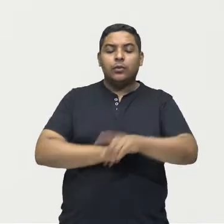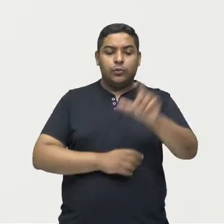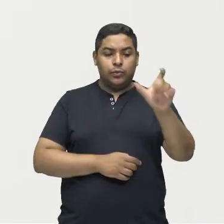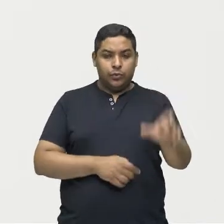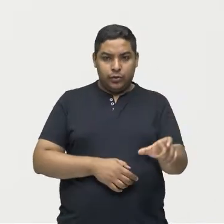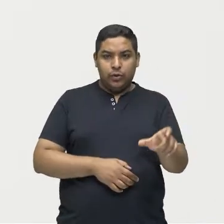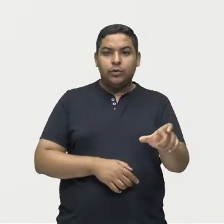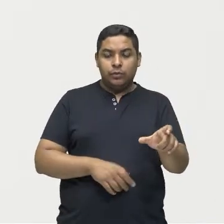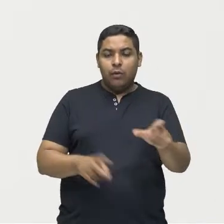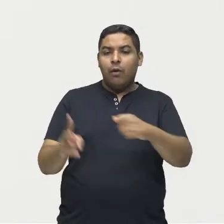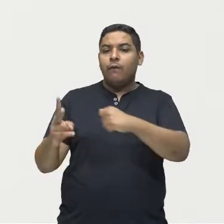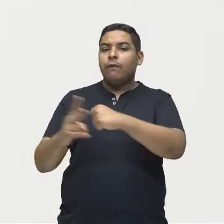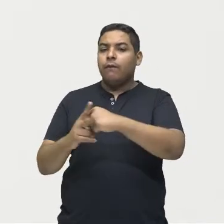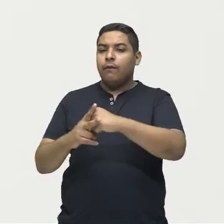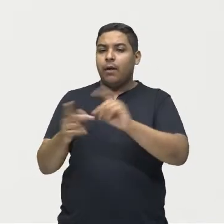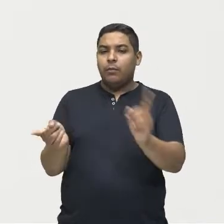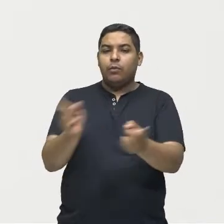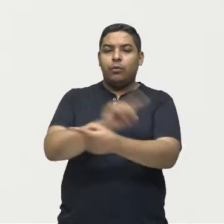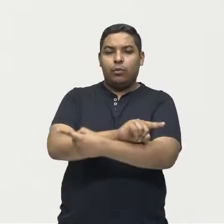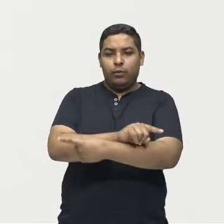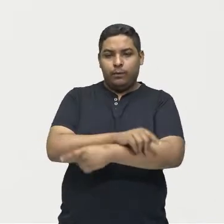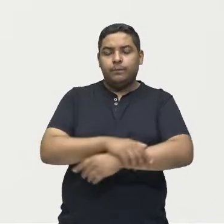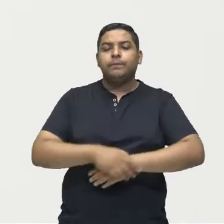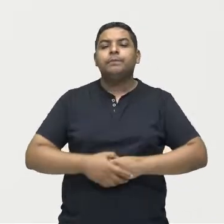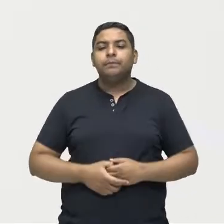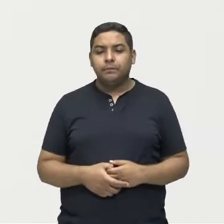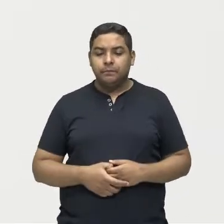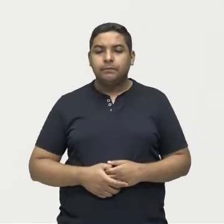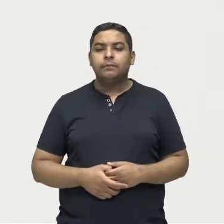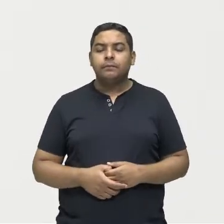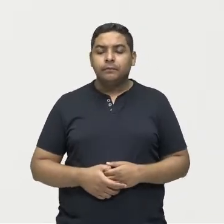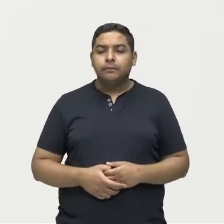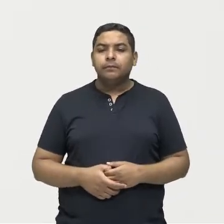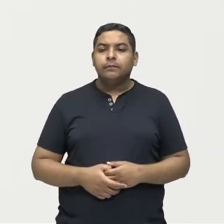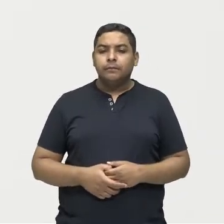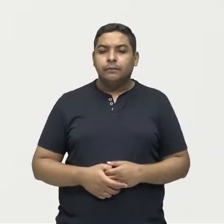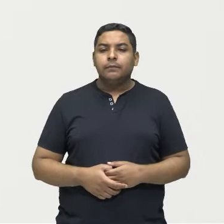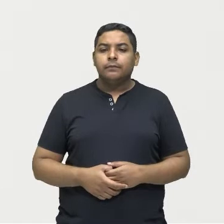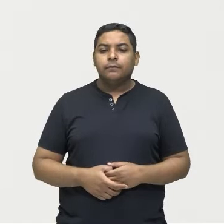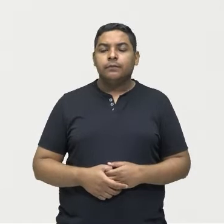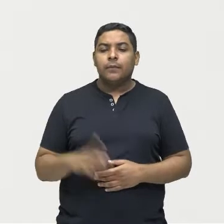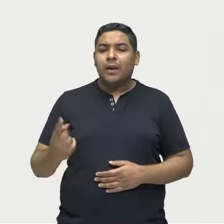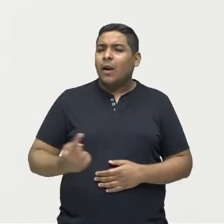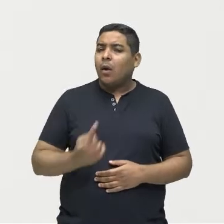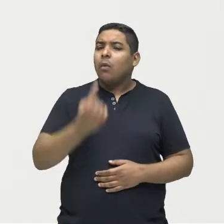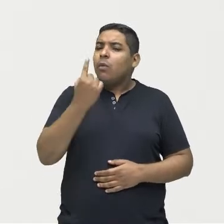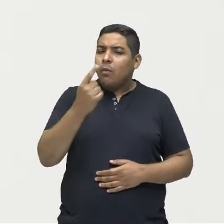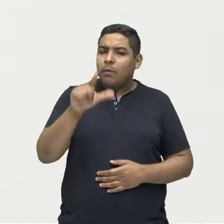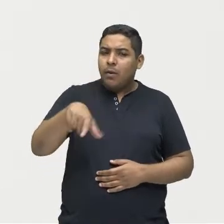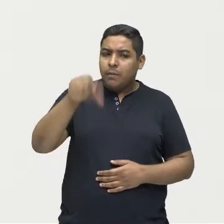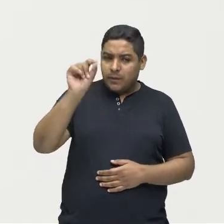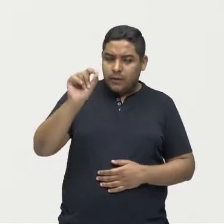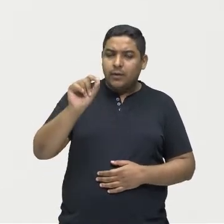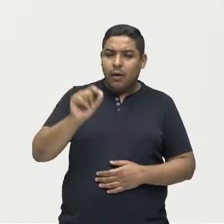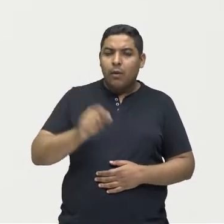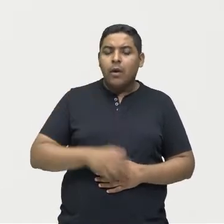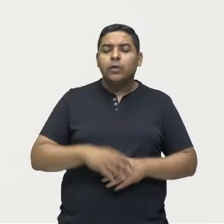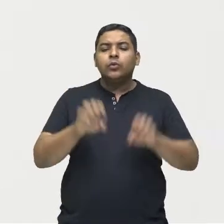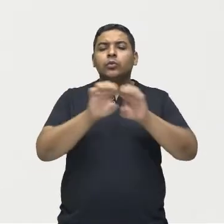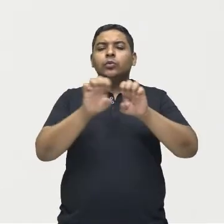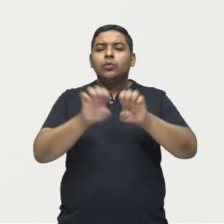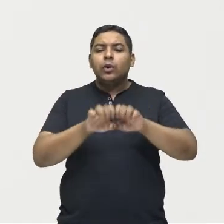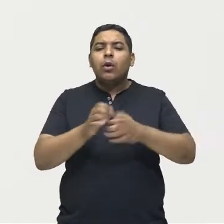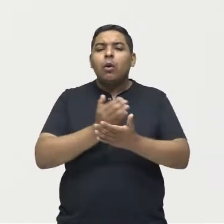tá? Então, se nós levarmos isso em consideração, a única alternativa que apresenta essa estrutura, iniciando